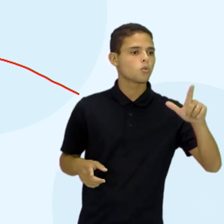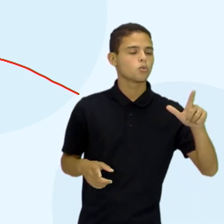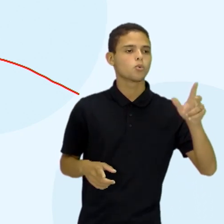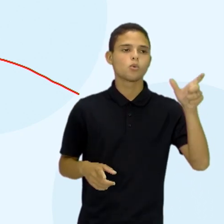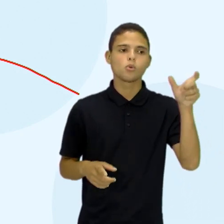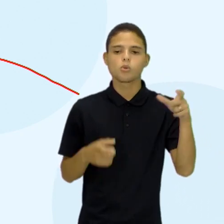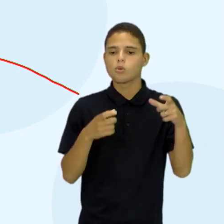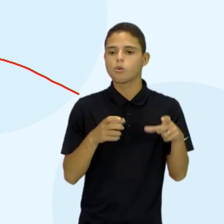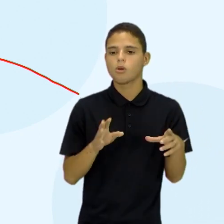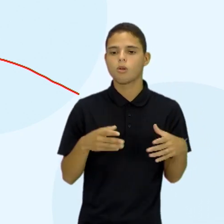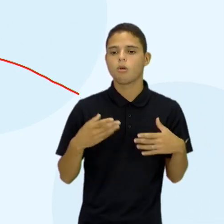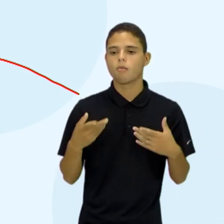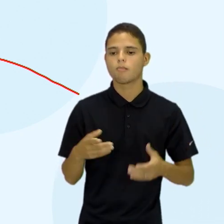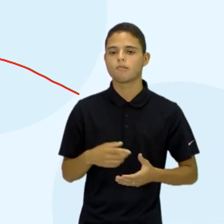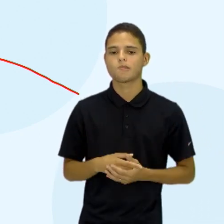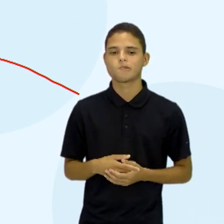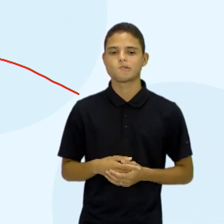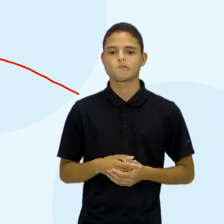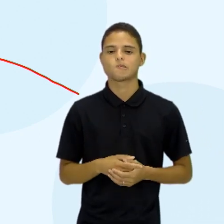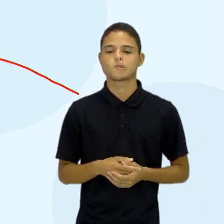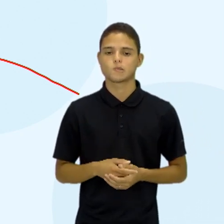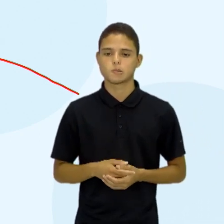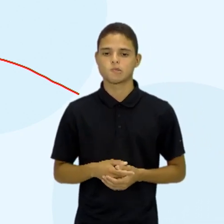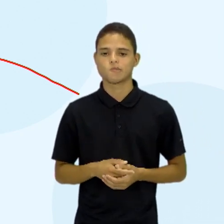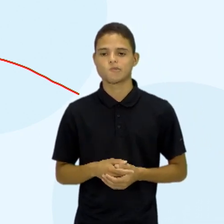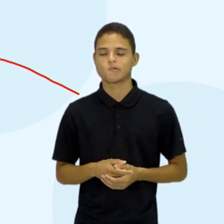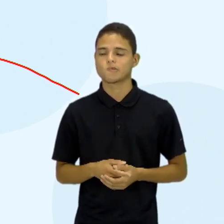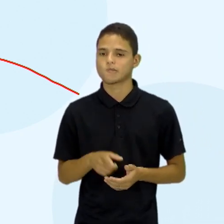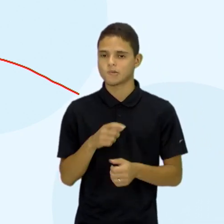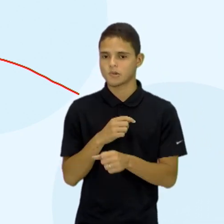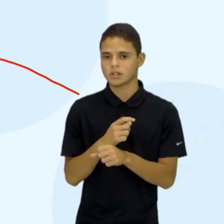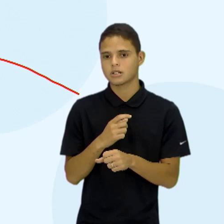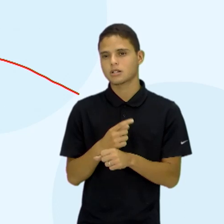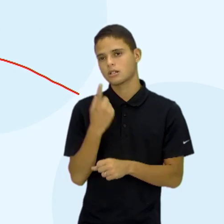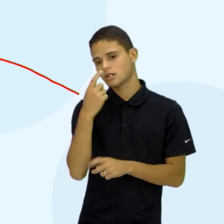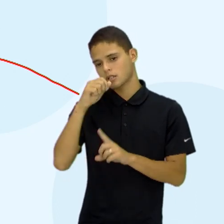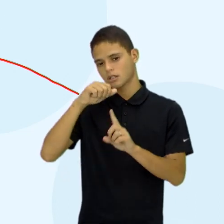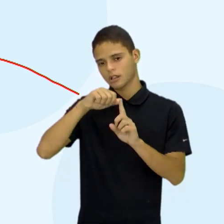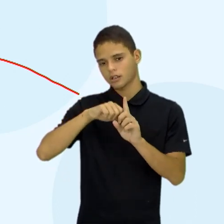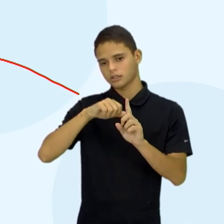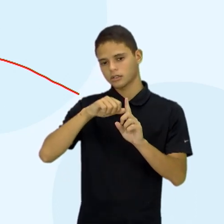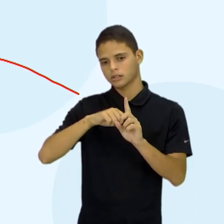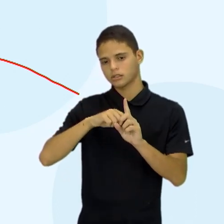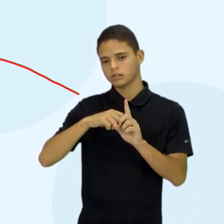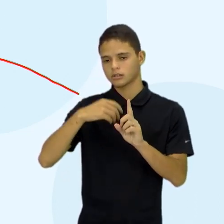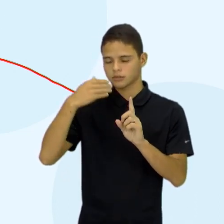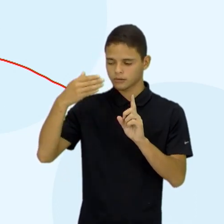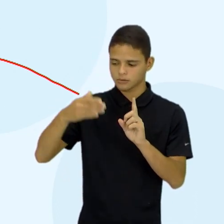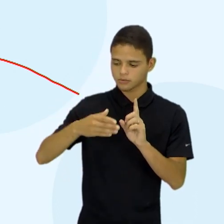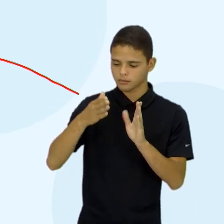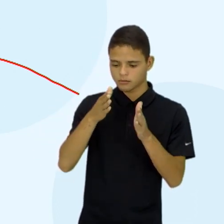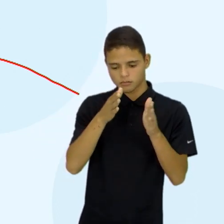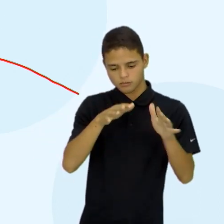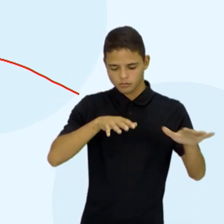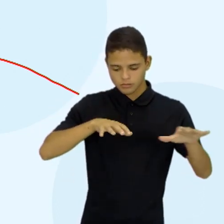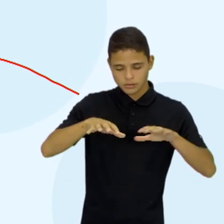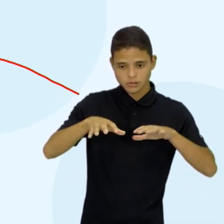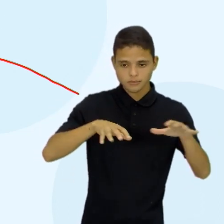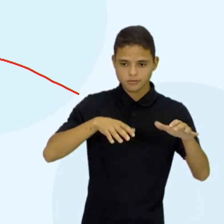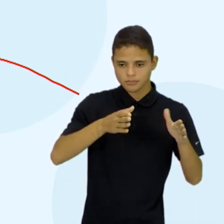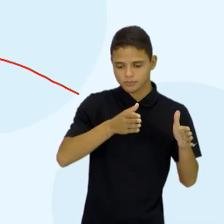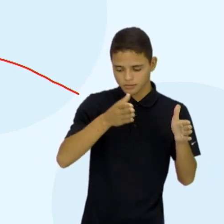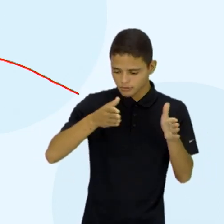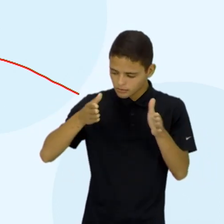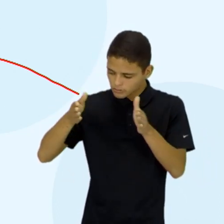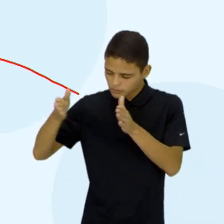exemplo pouquinho mais para cá e se você esperar mais um mês e fui observando isso durante um certo tempo você vai